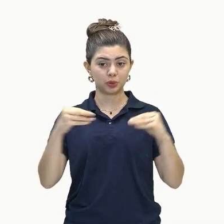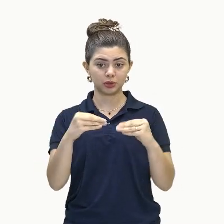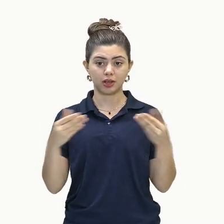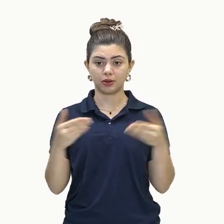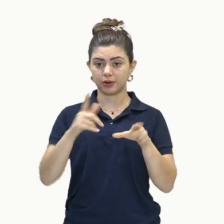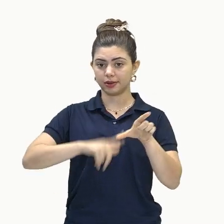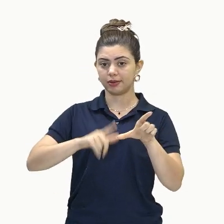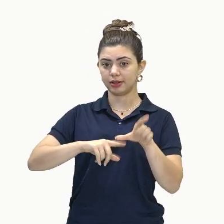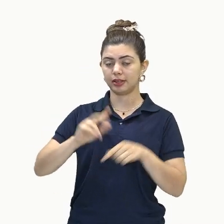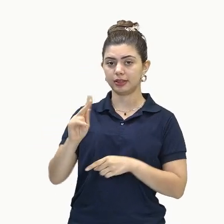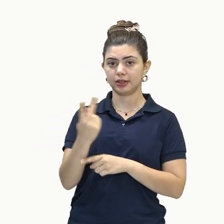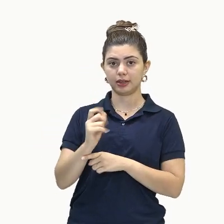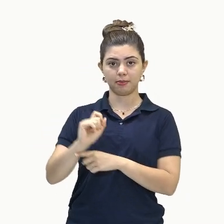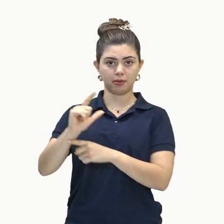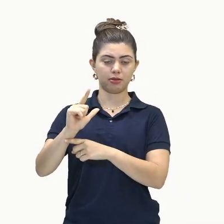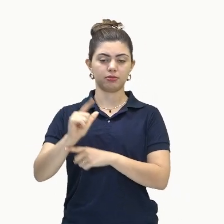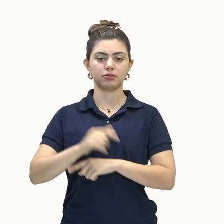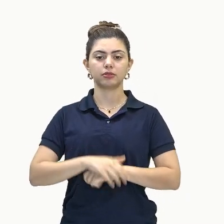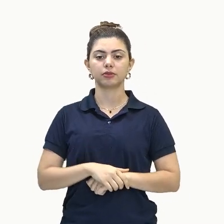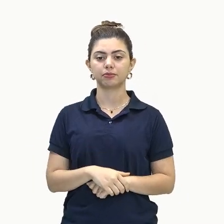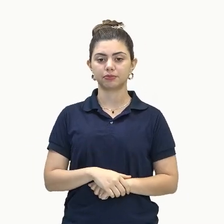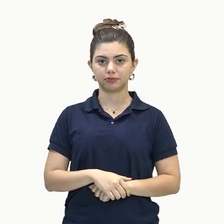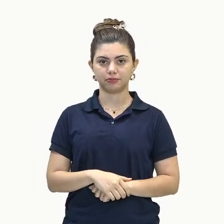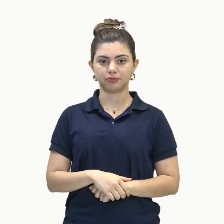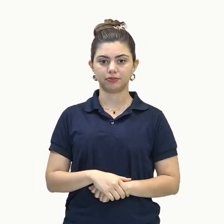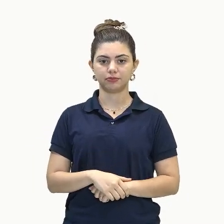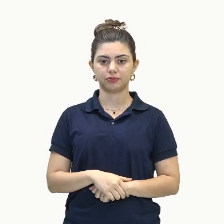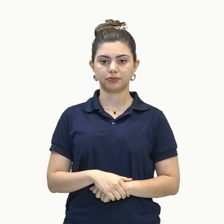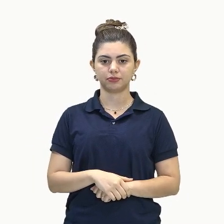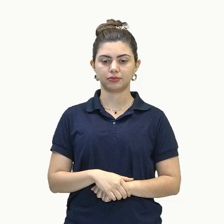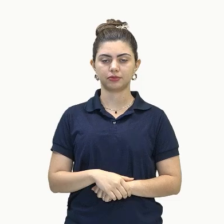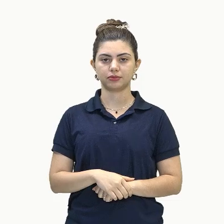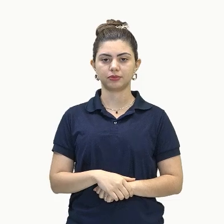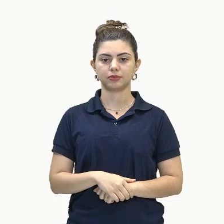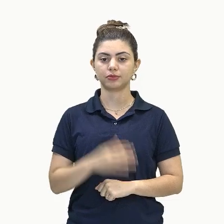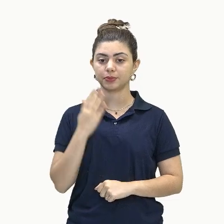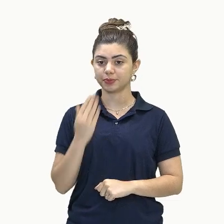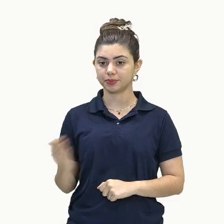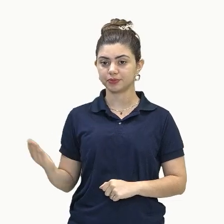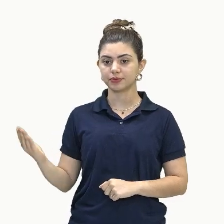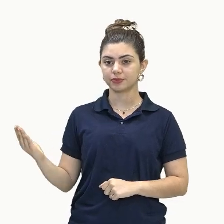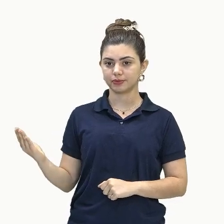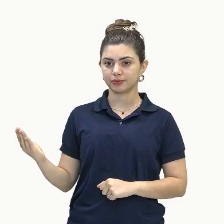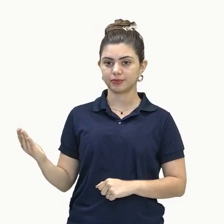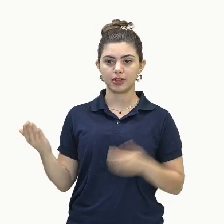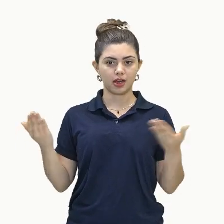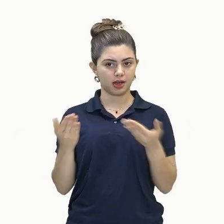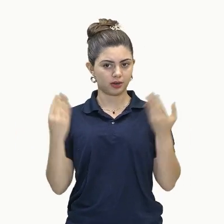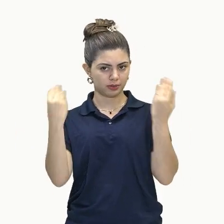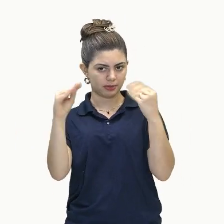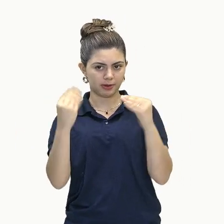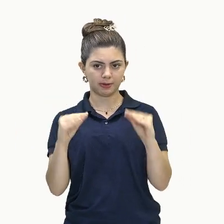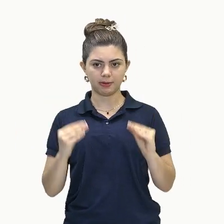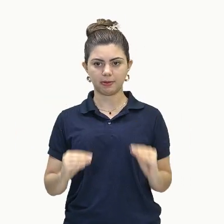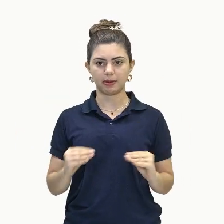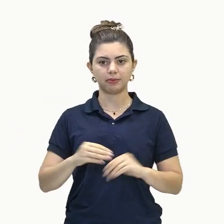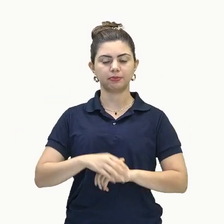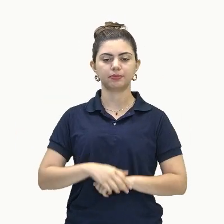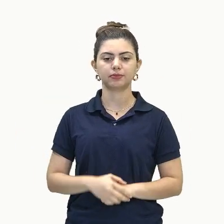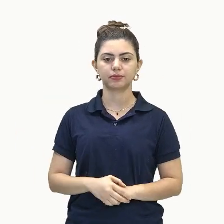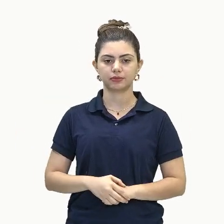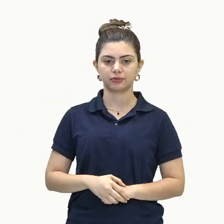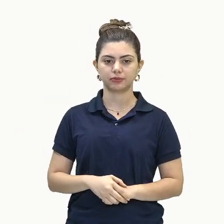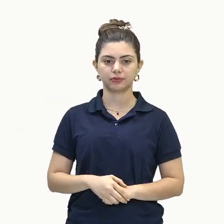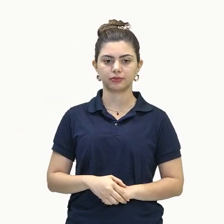H maiúscula. Então, vamos colocar aqui todos esses